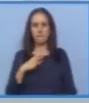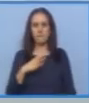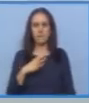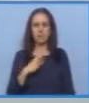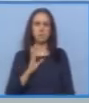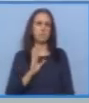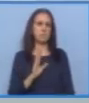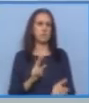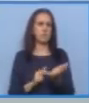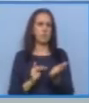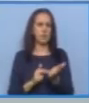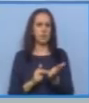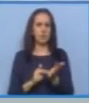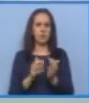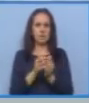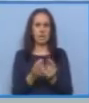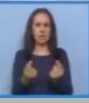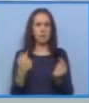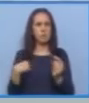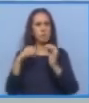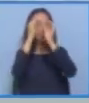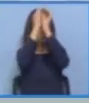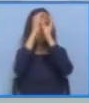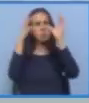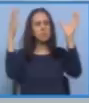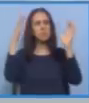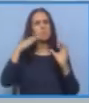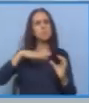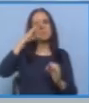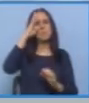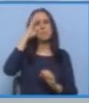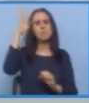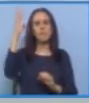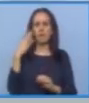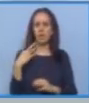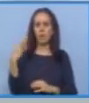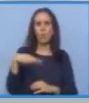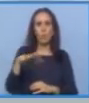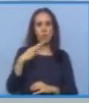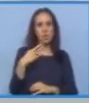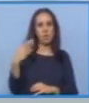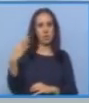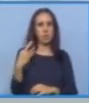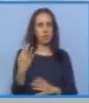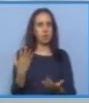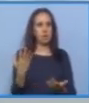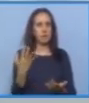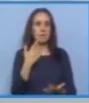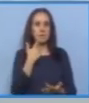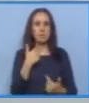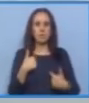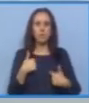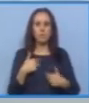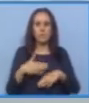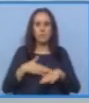lá, mas quando rezas, o que é que tu imaginas? Onde é que tu imaginas a ser enviado? Esta imagem do ser enviado. No fundo significa, o que é que eu me